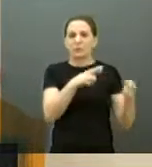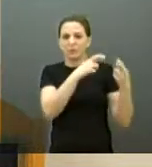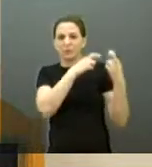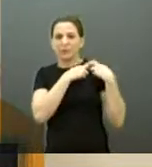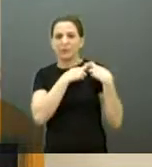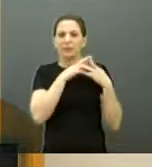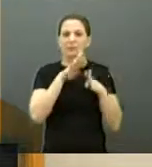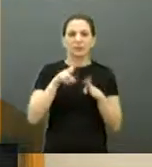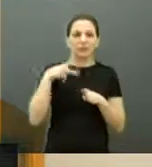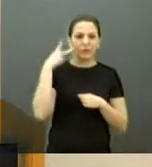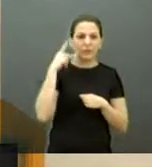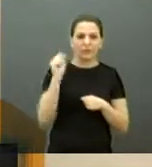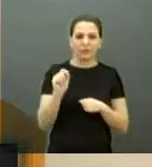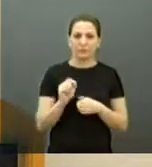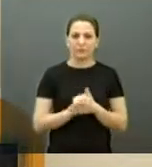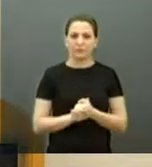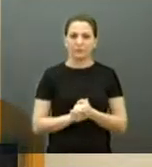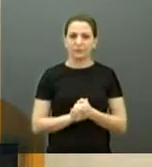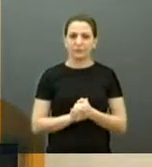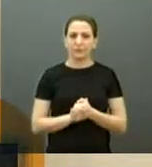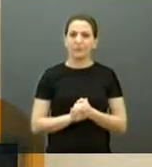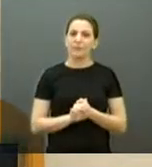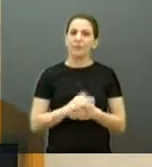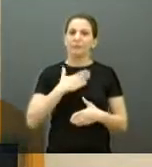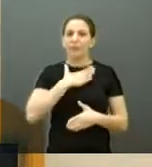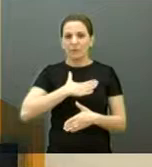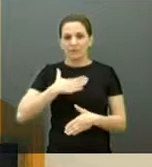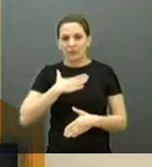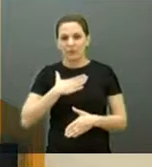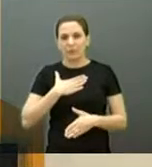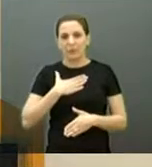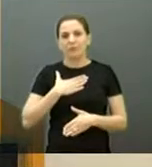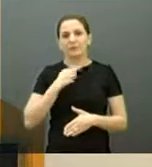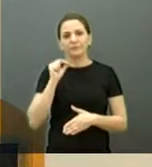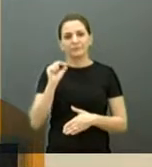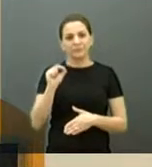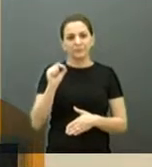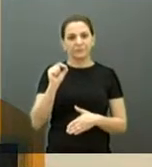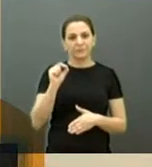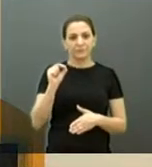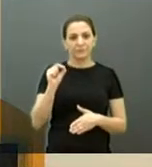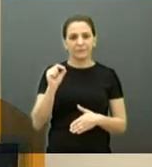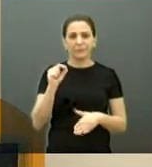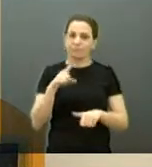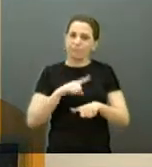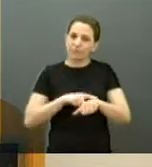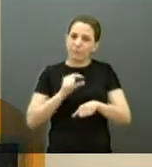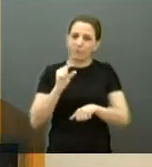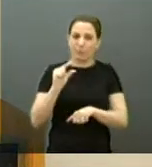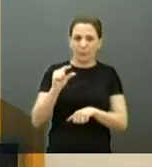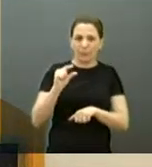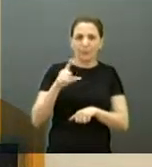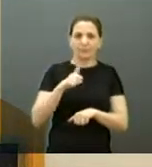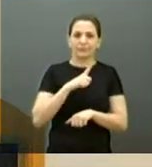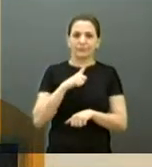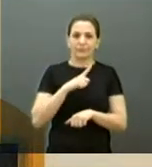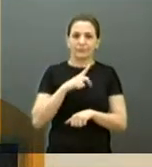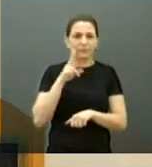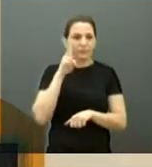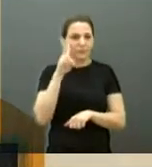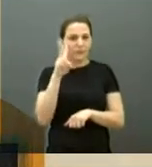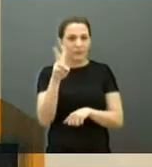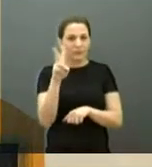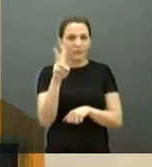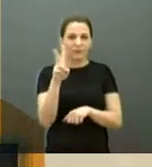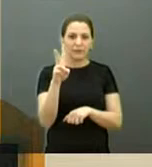aqui. E eu gostaria de comentar, nesse finalzinho de tempo também, eu tenho visto